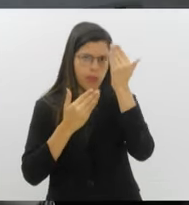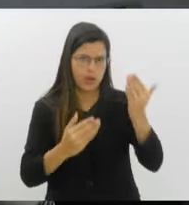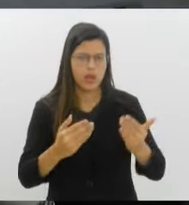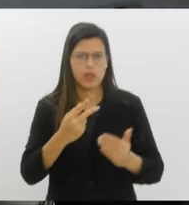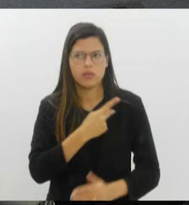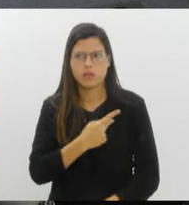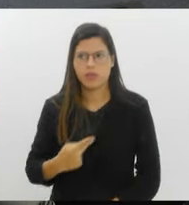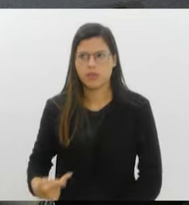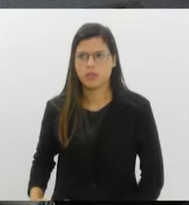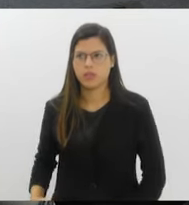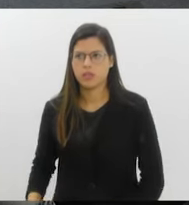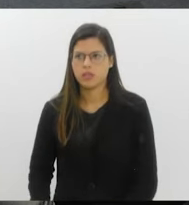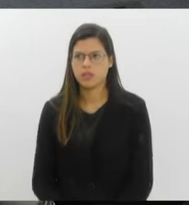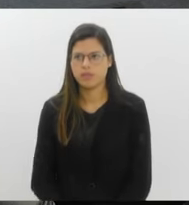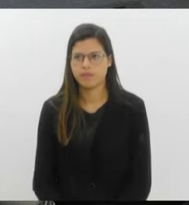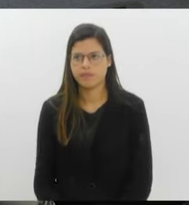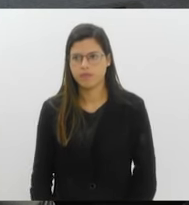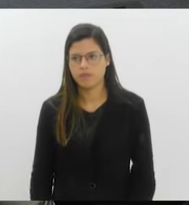presidente.